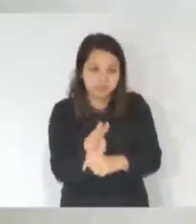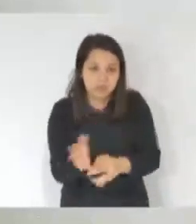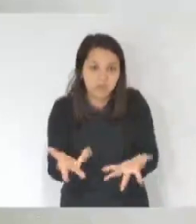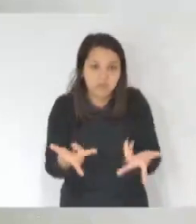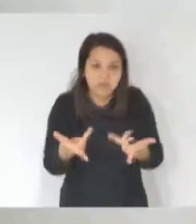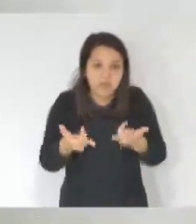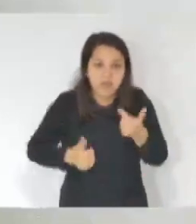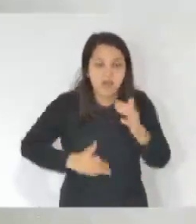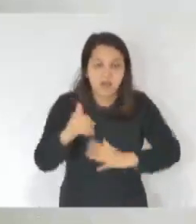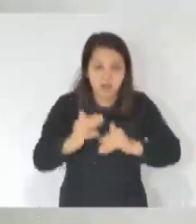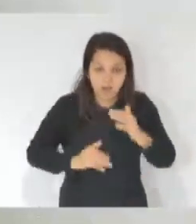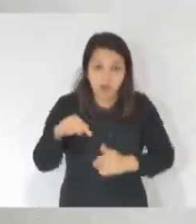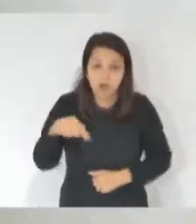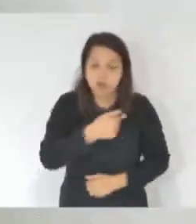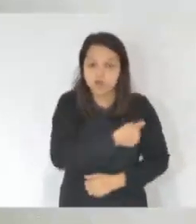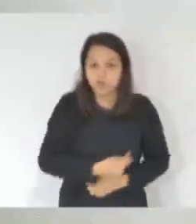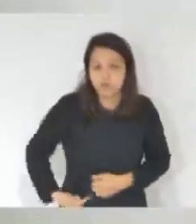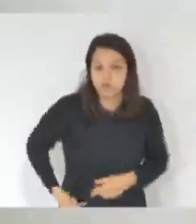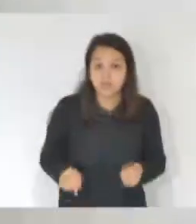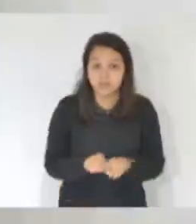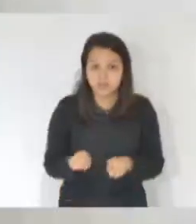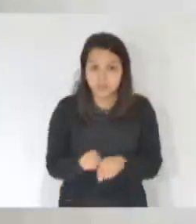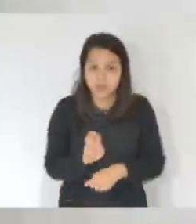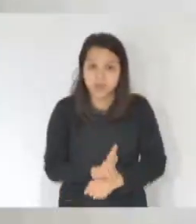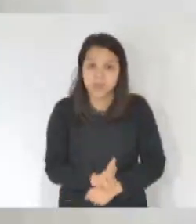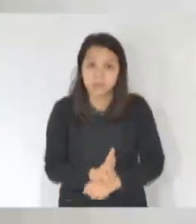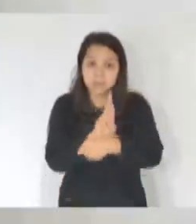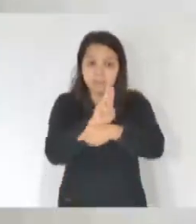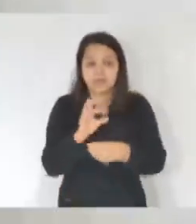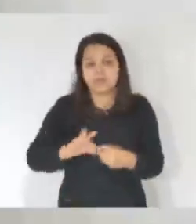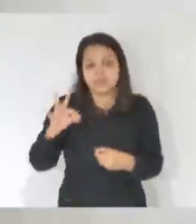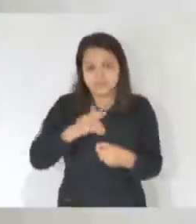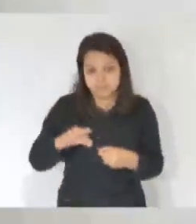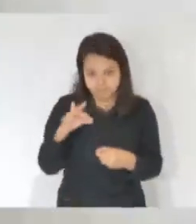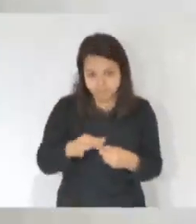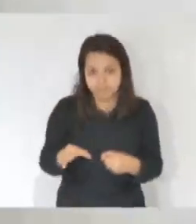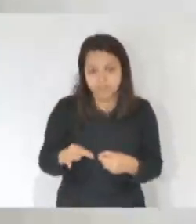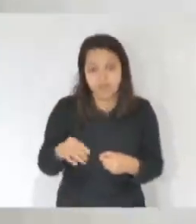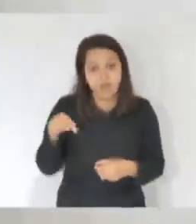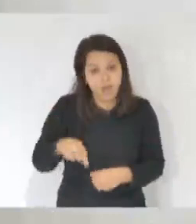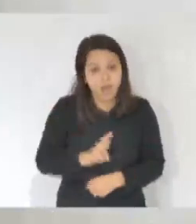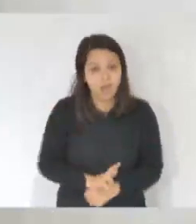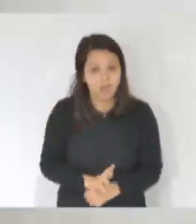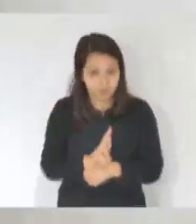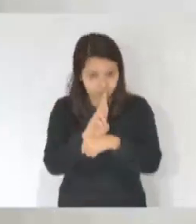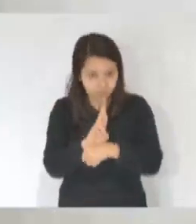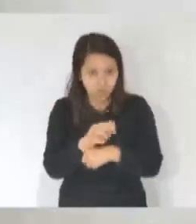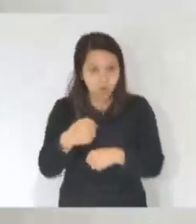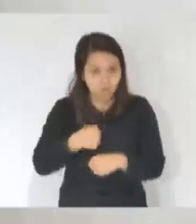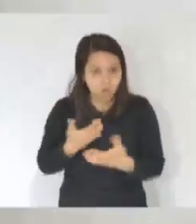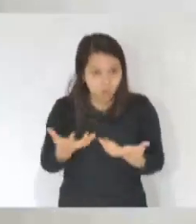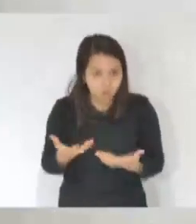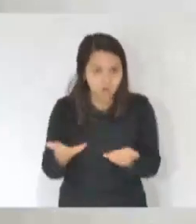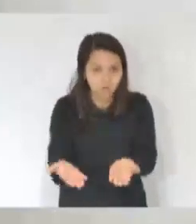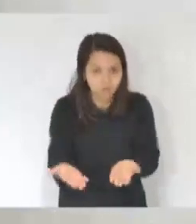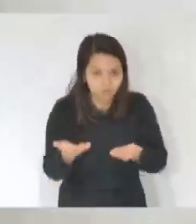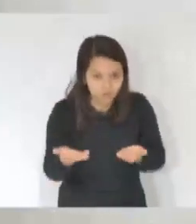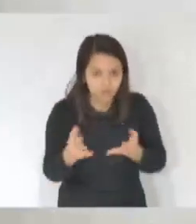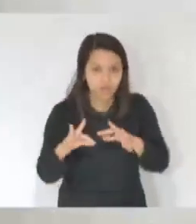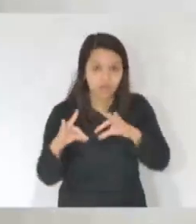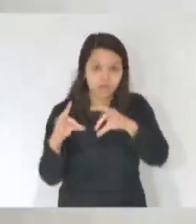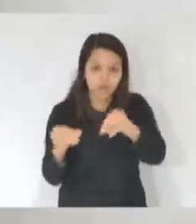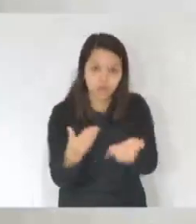governo e a representação institucional. E, em relação à representação, gostaria de deixar um convite a todos